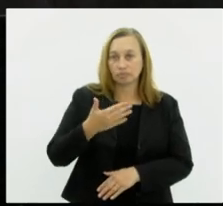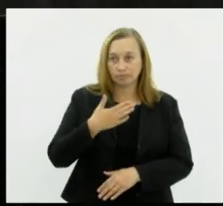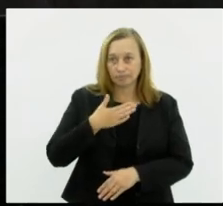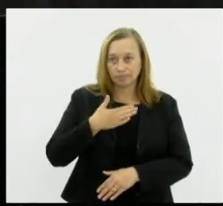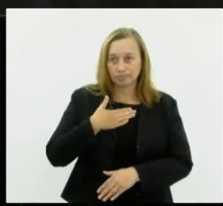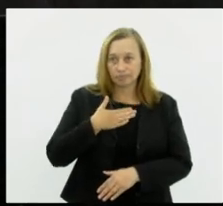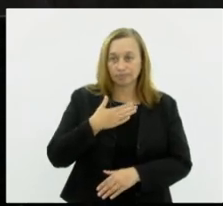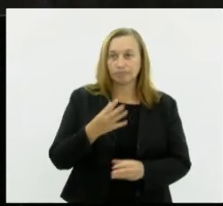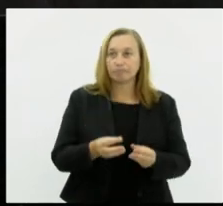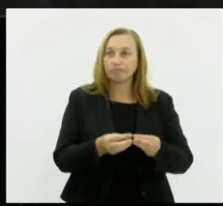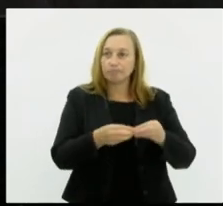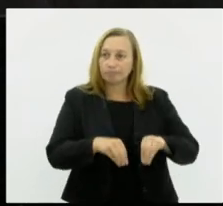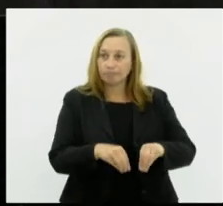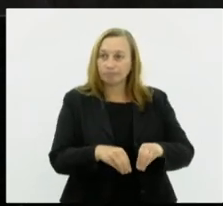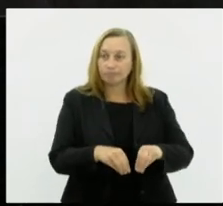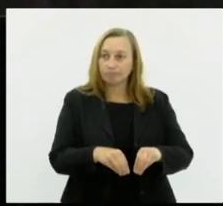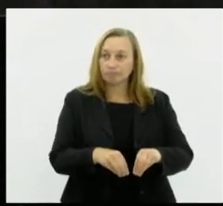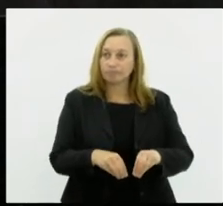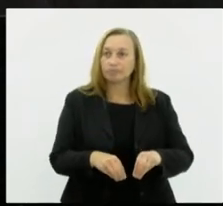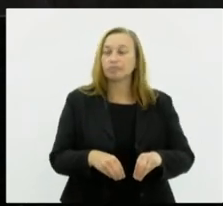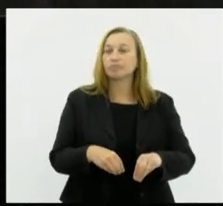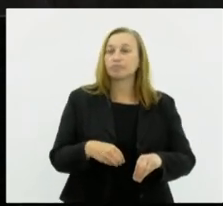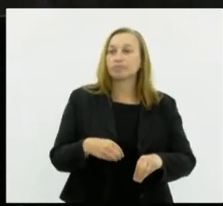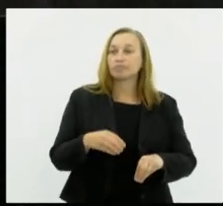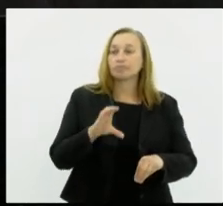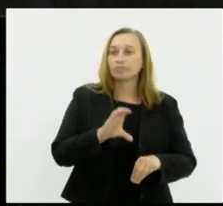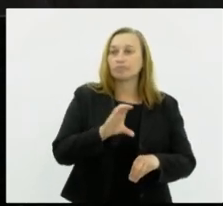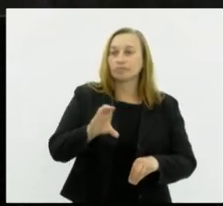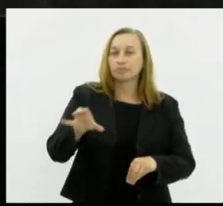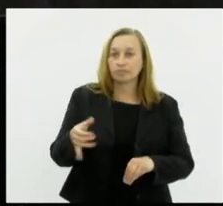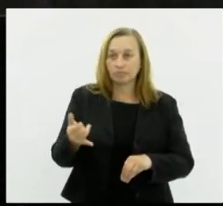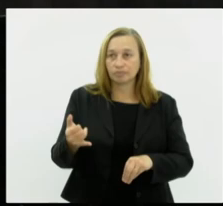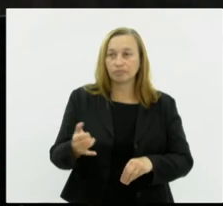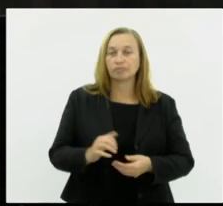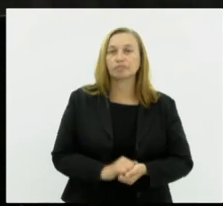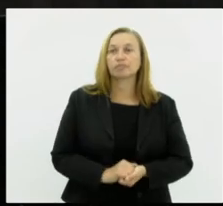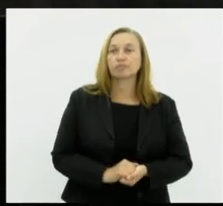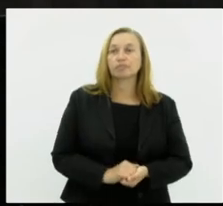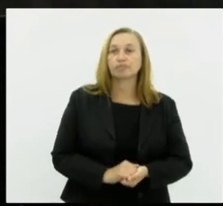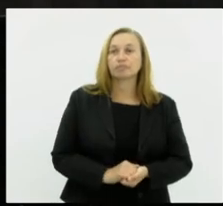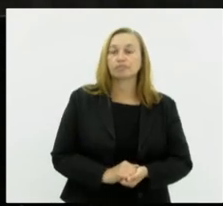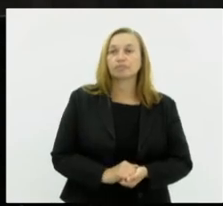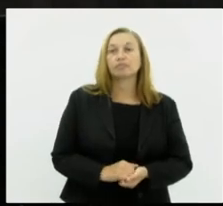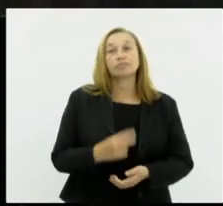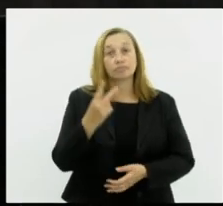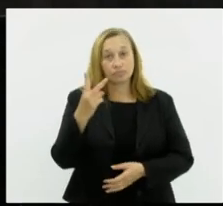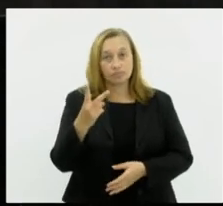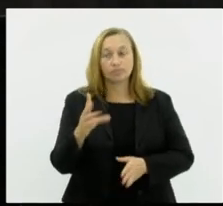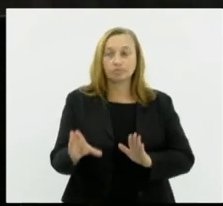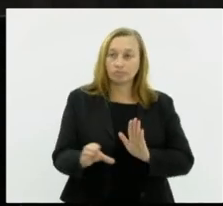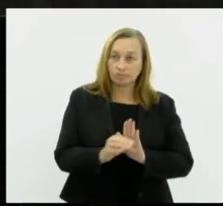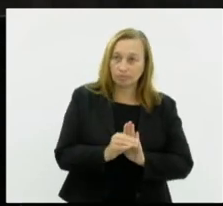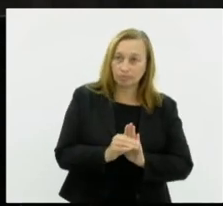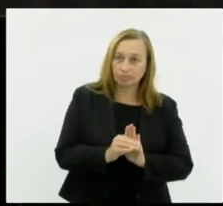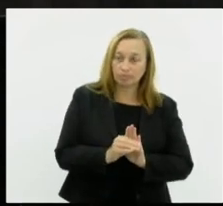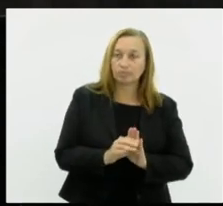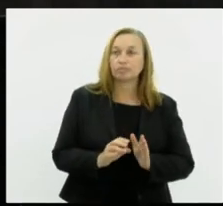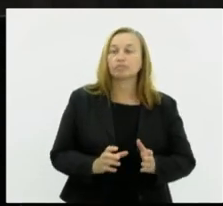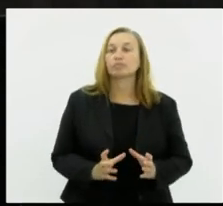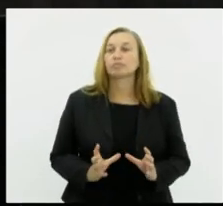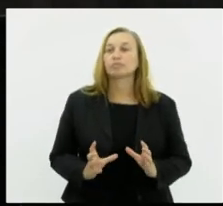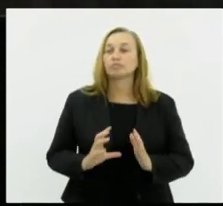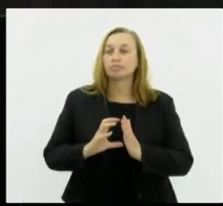estava prejudicada pela emenda da CCJ. A emenda número 2, que era da bancada